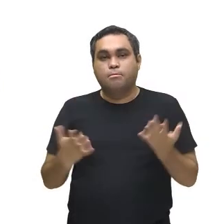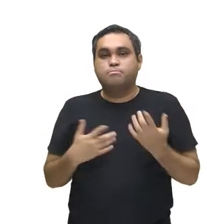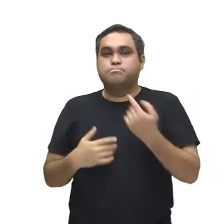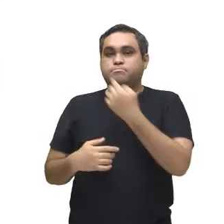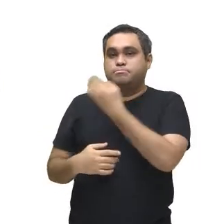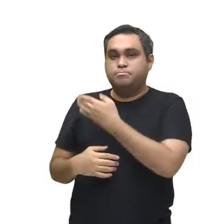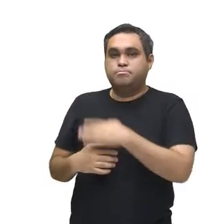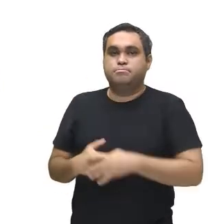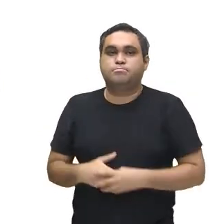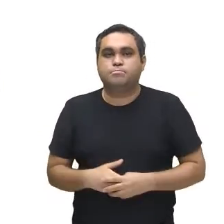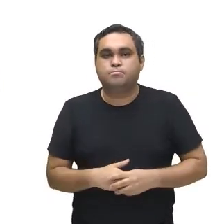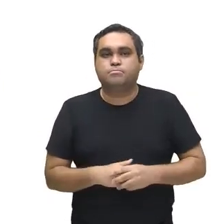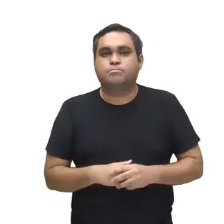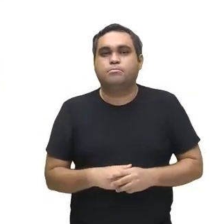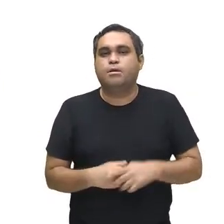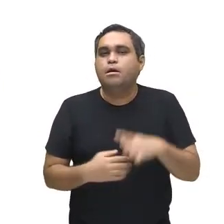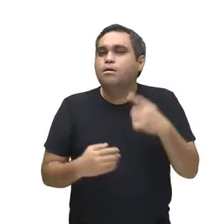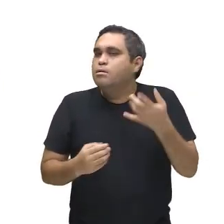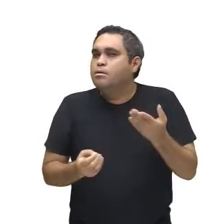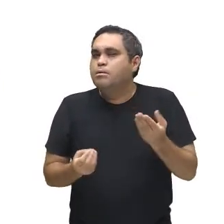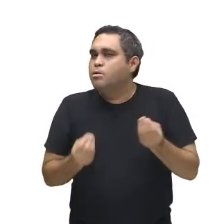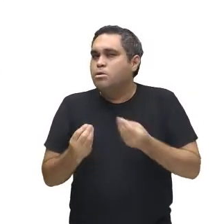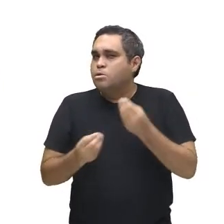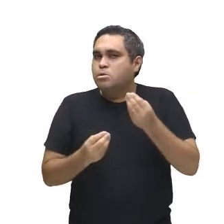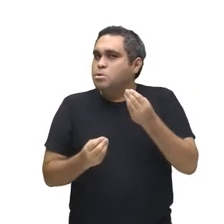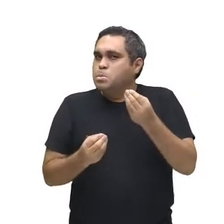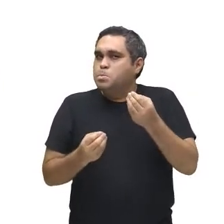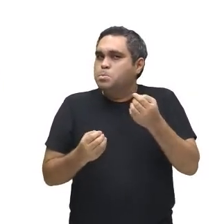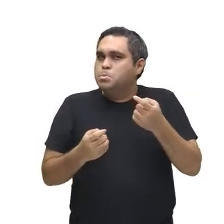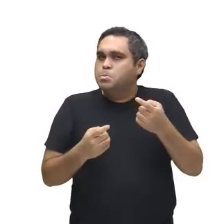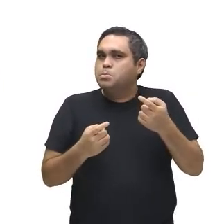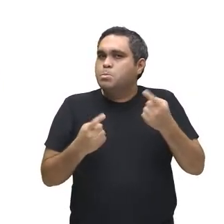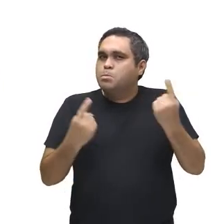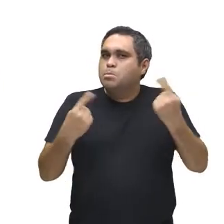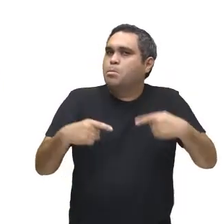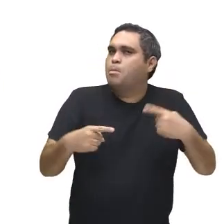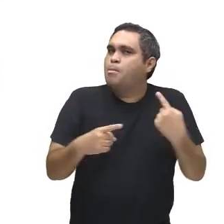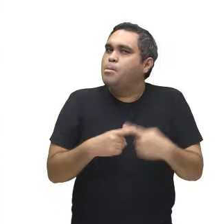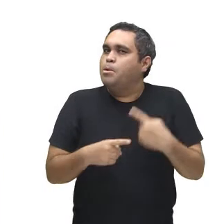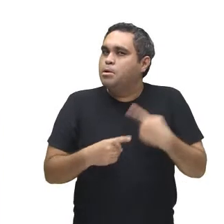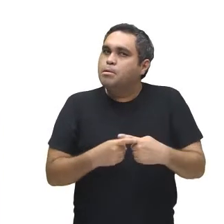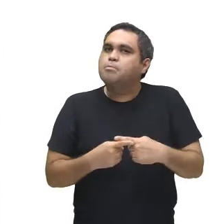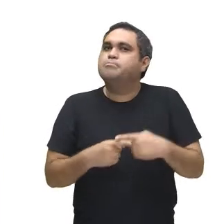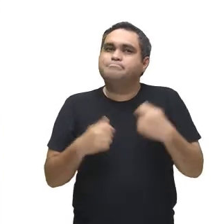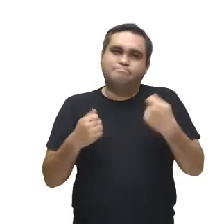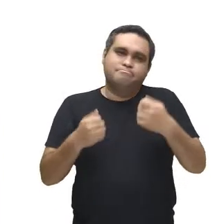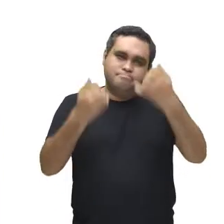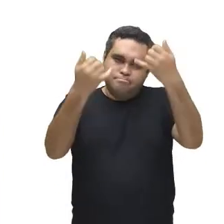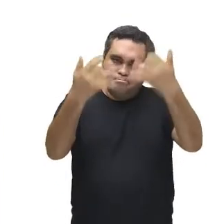Vamos lá, galera, vamos entender essa rivalidade entre essas superpotências. De onde vem essa rivalidade?